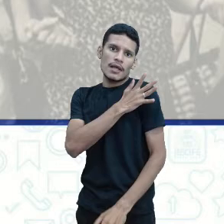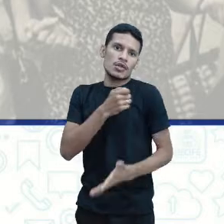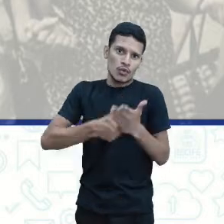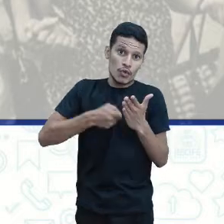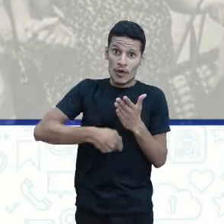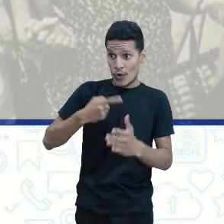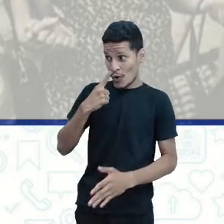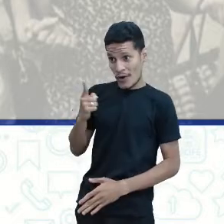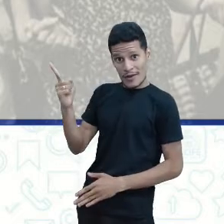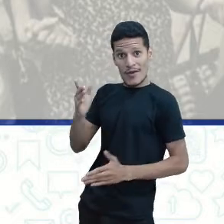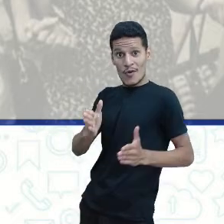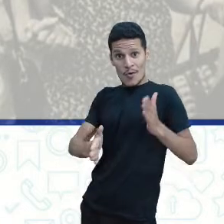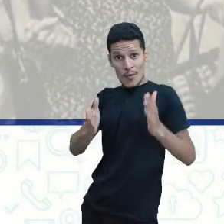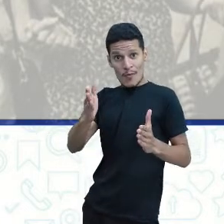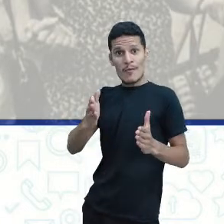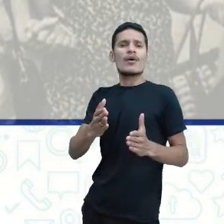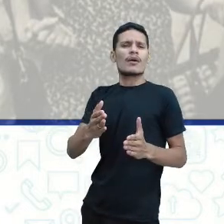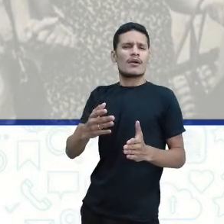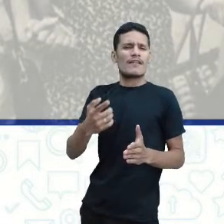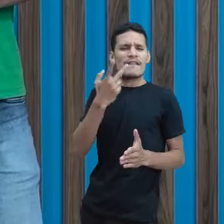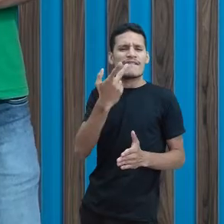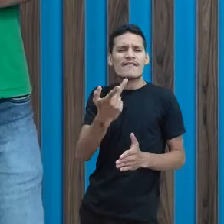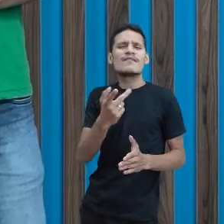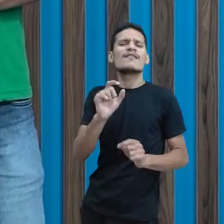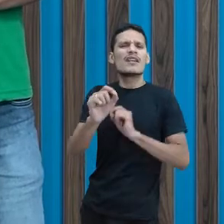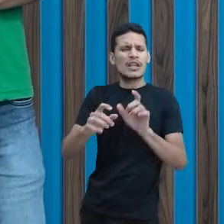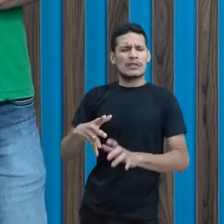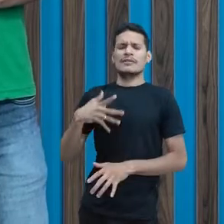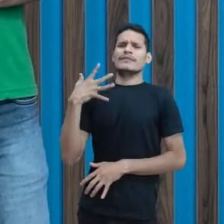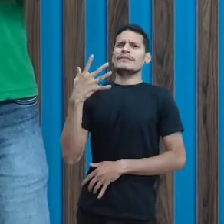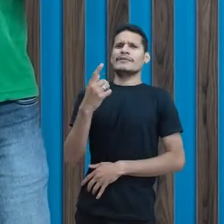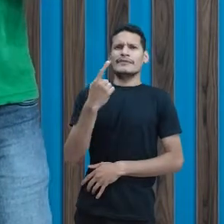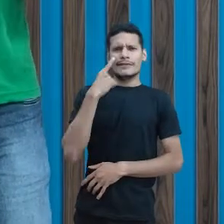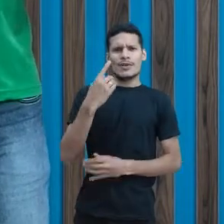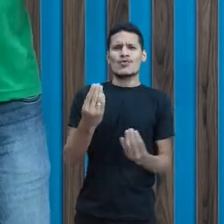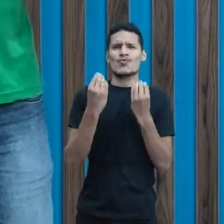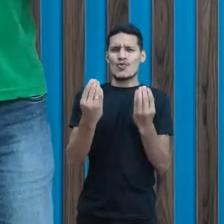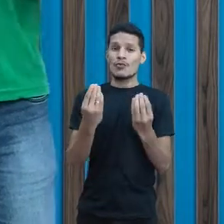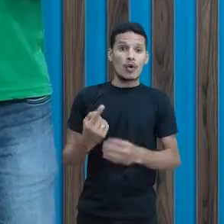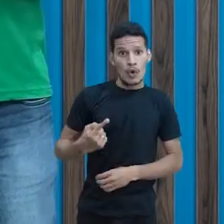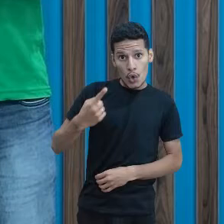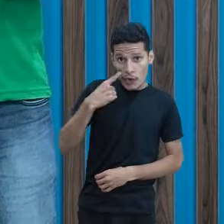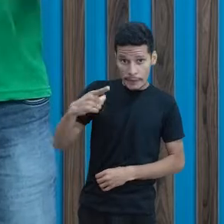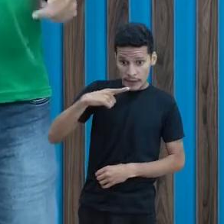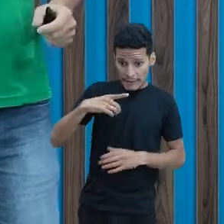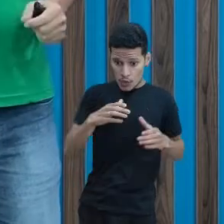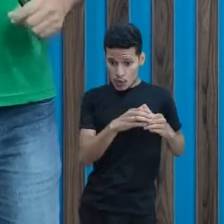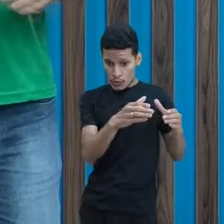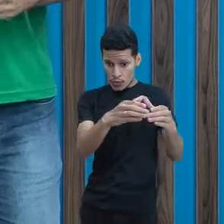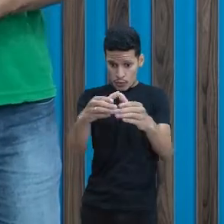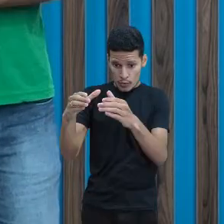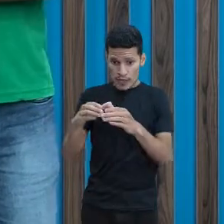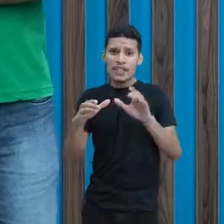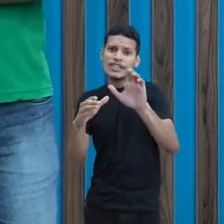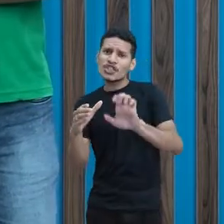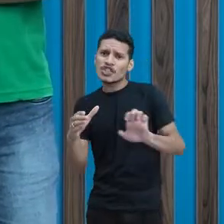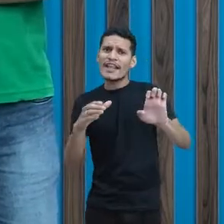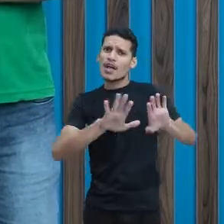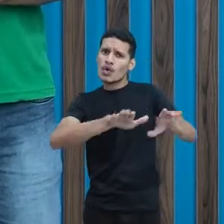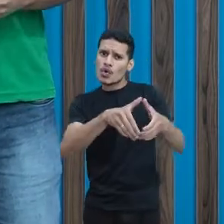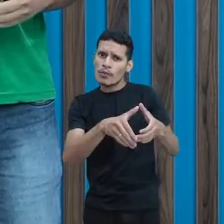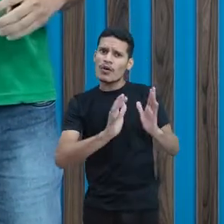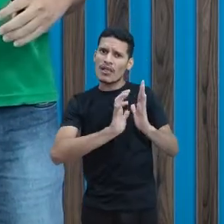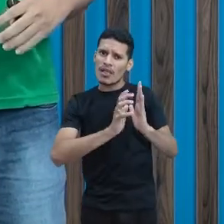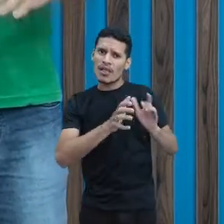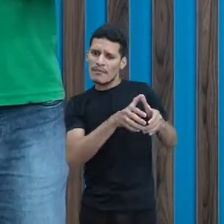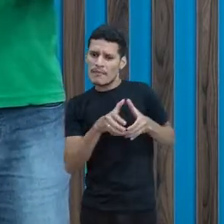nossa, como assim, professor? O lance é o seguinte, gente. Existiam vários grupos, né, dos movimentos de esquerda, de partidos